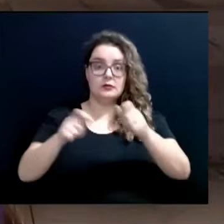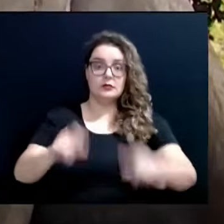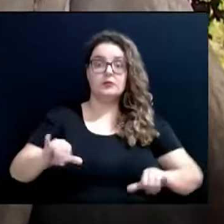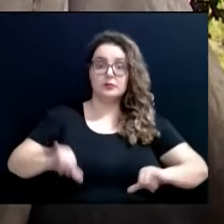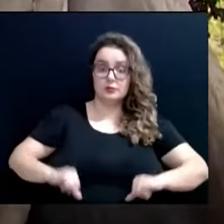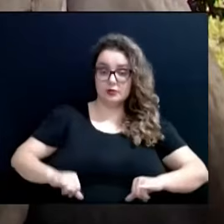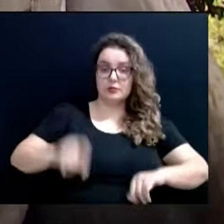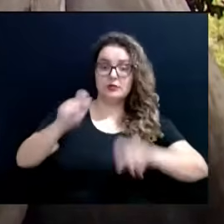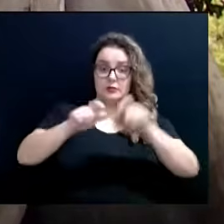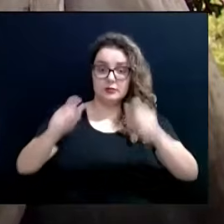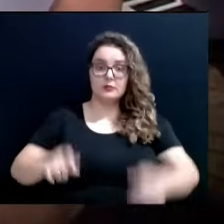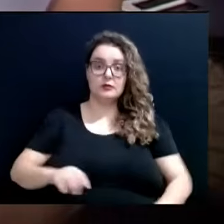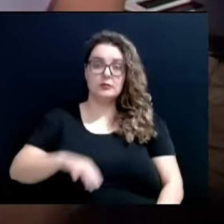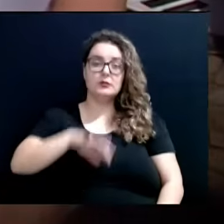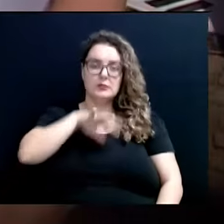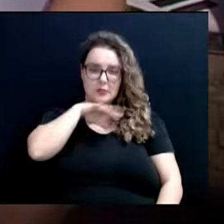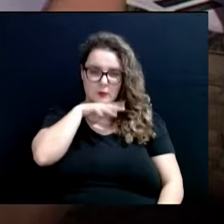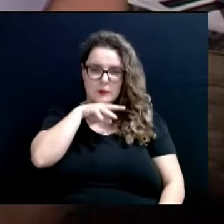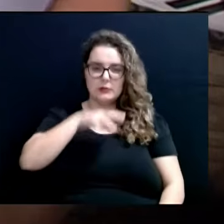ruins.